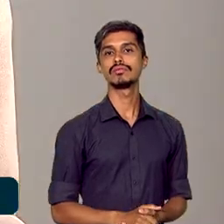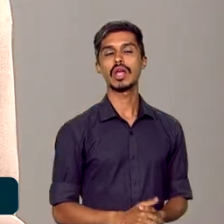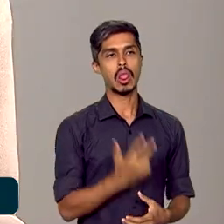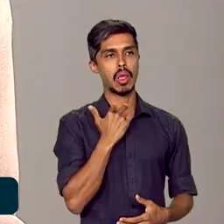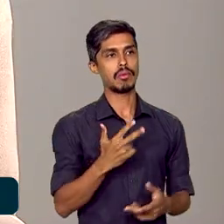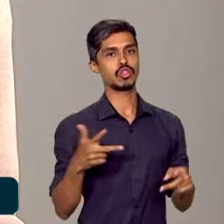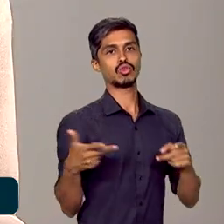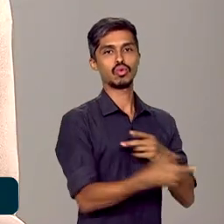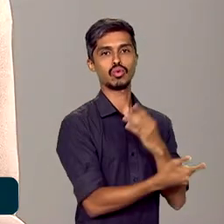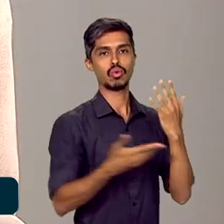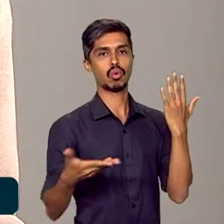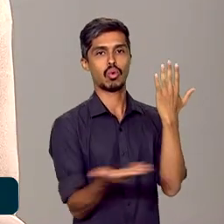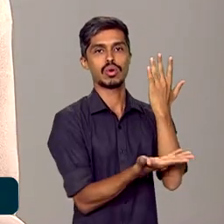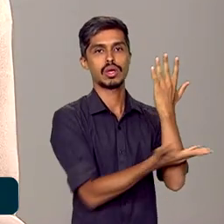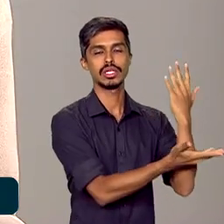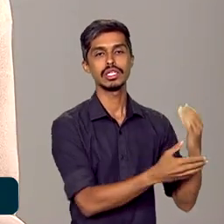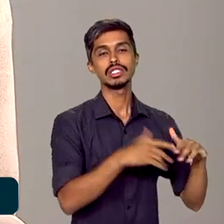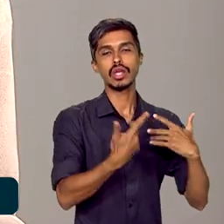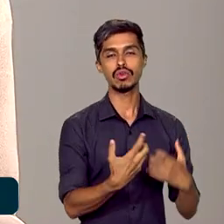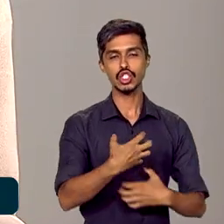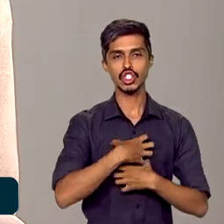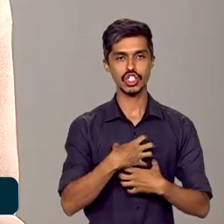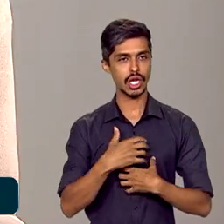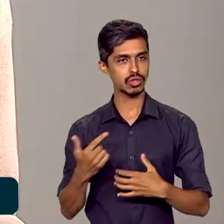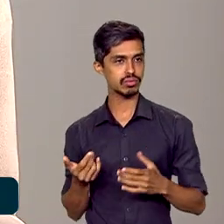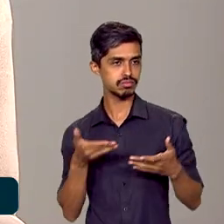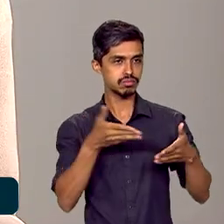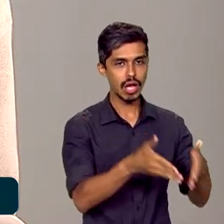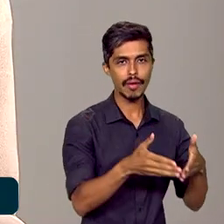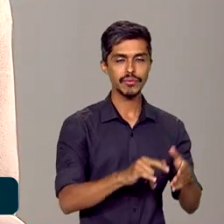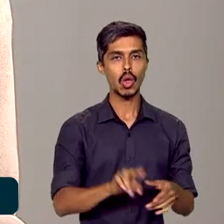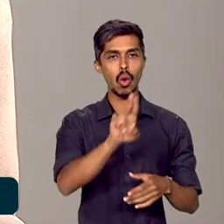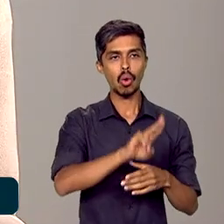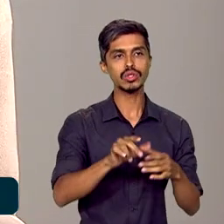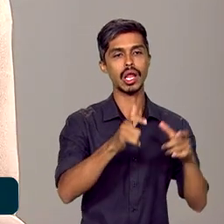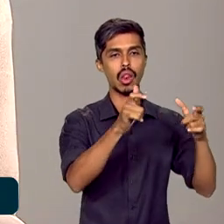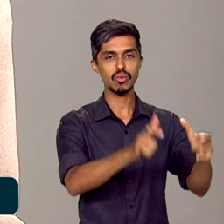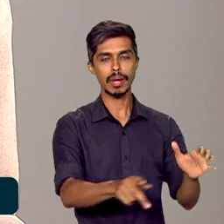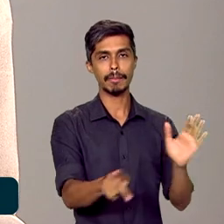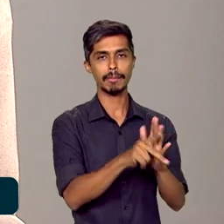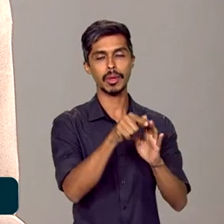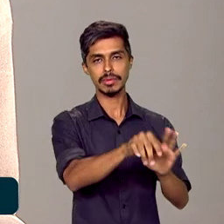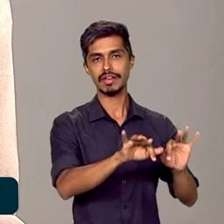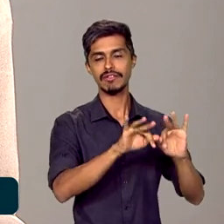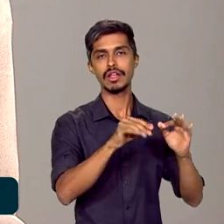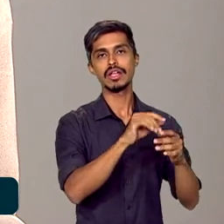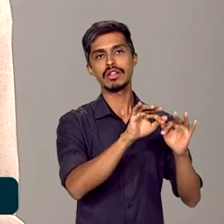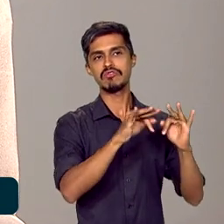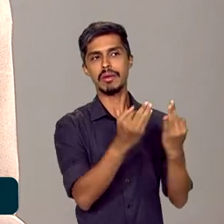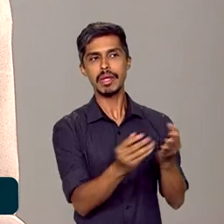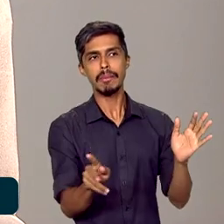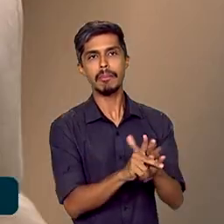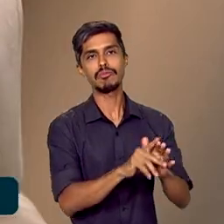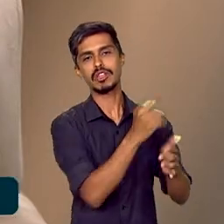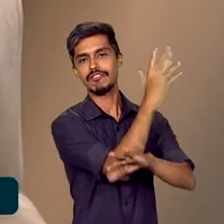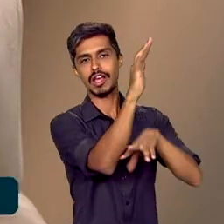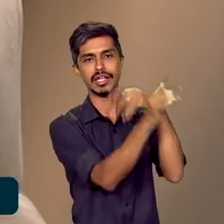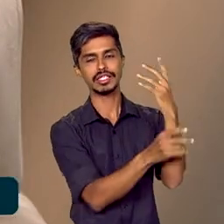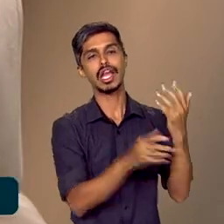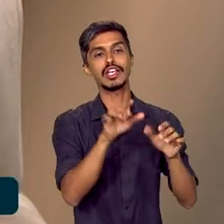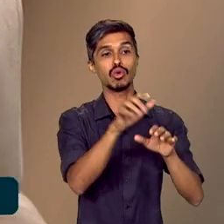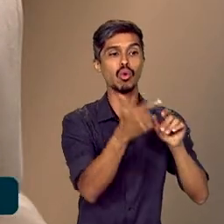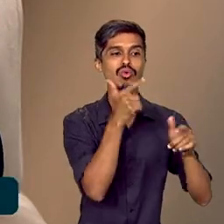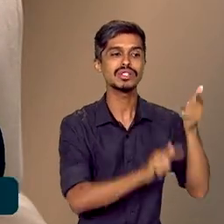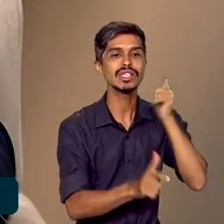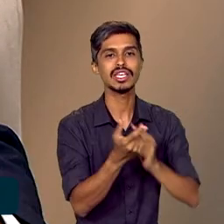tipo de assentamento extrativista, que vai utilizar as áreas da floresta para gerar renda, a partir daí